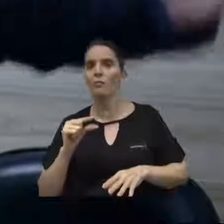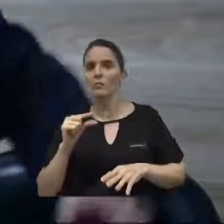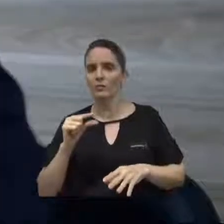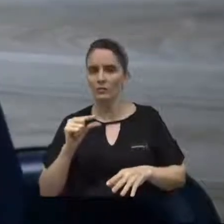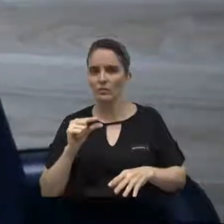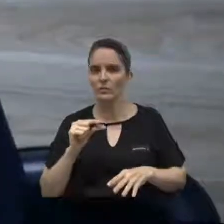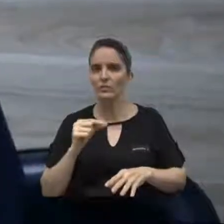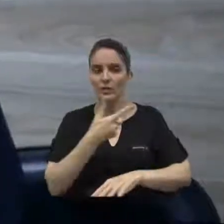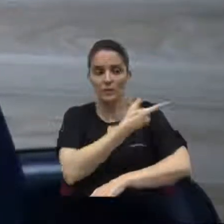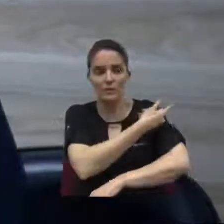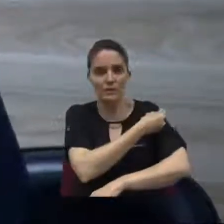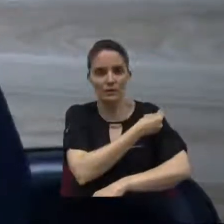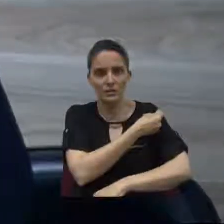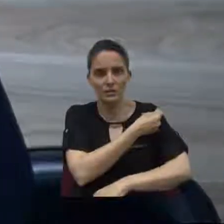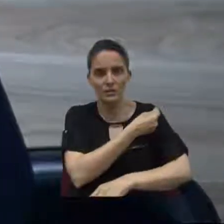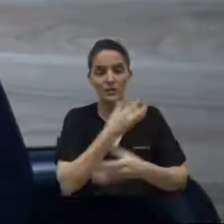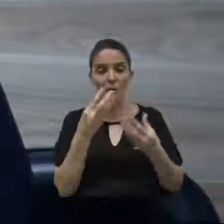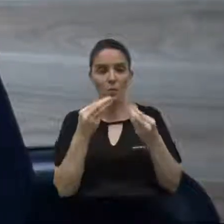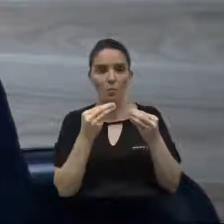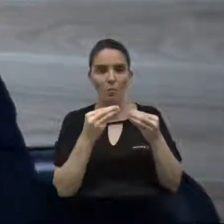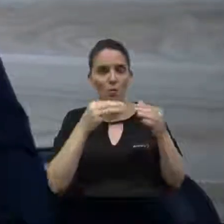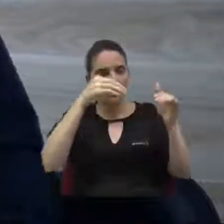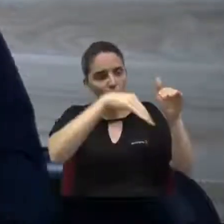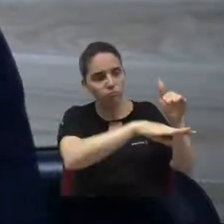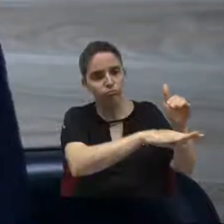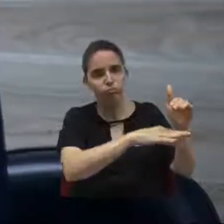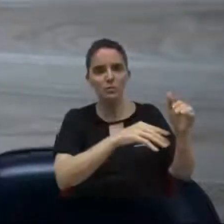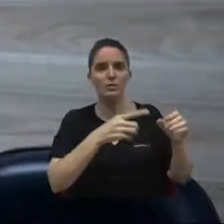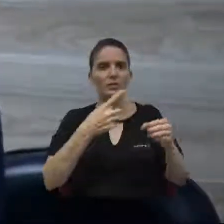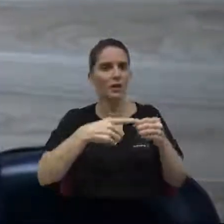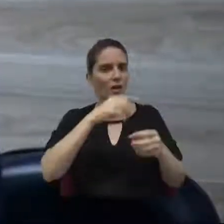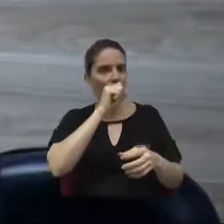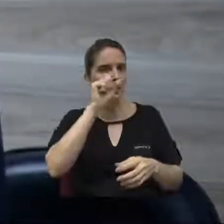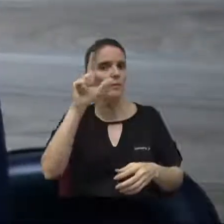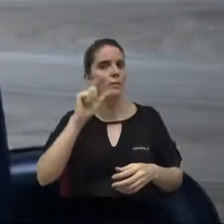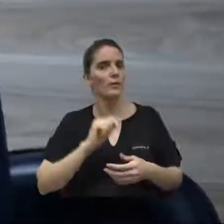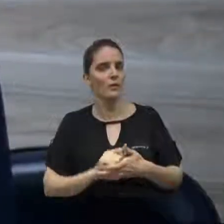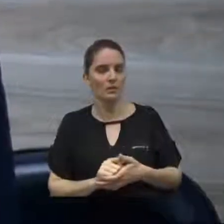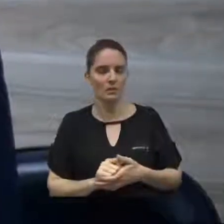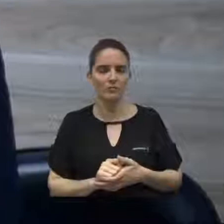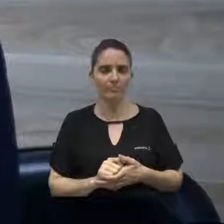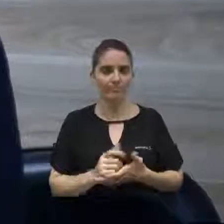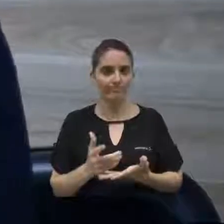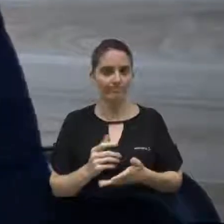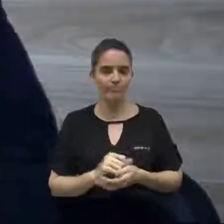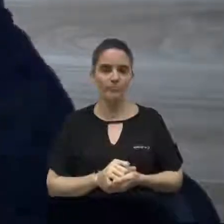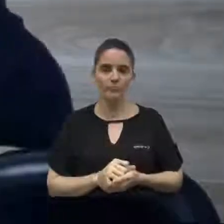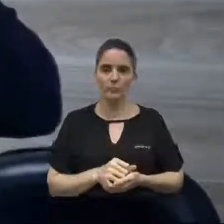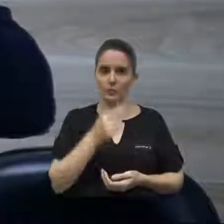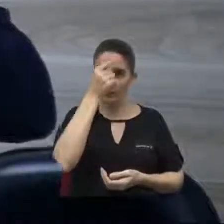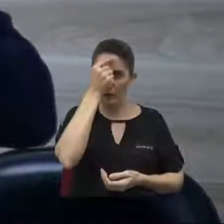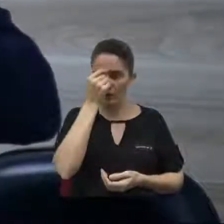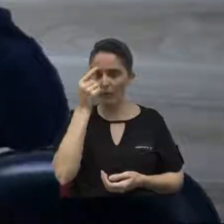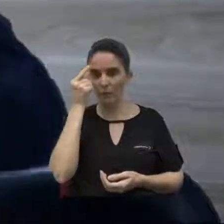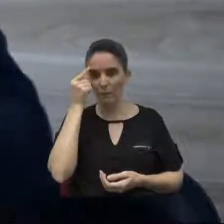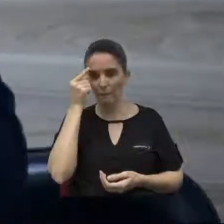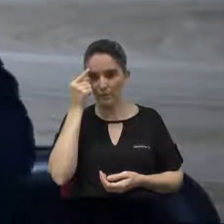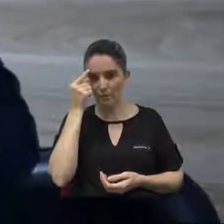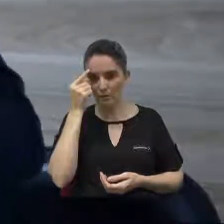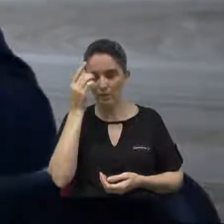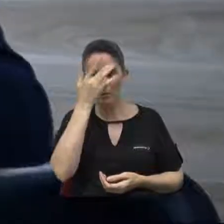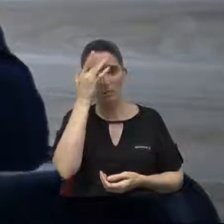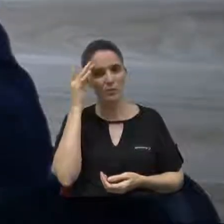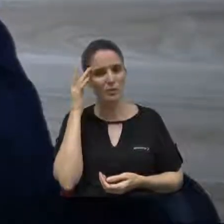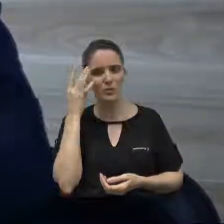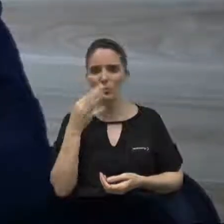vacinas aqui na cidade de Limeira. Então, isso eu agrego a falta de conhecimento